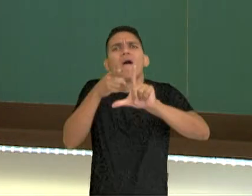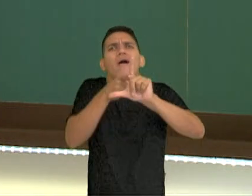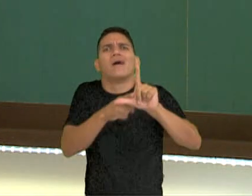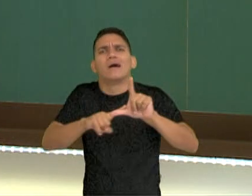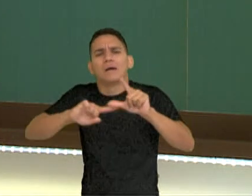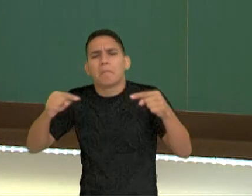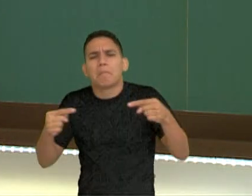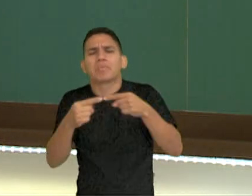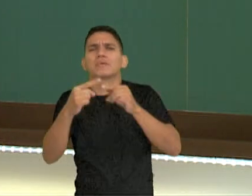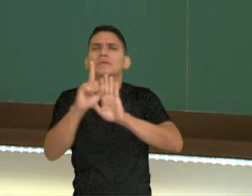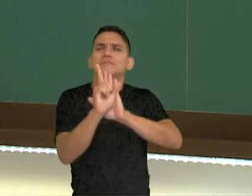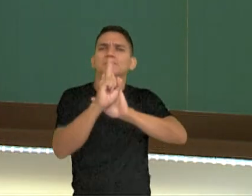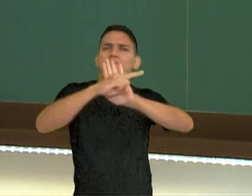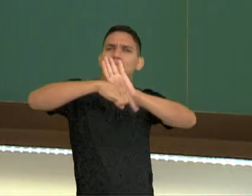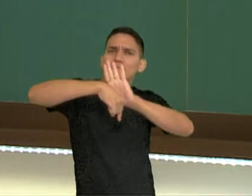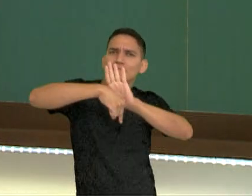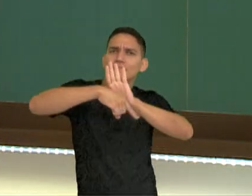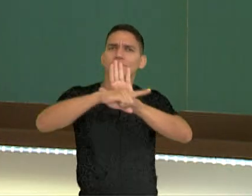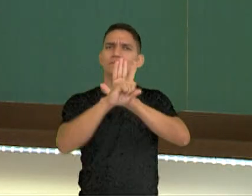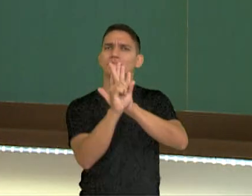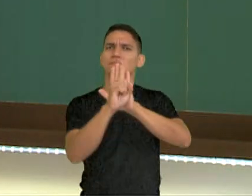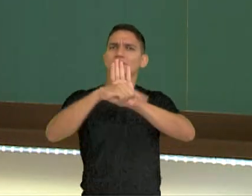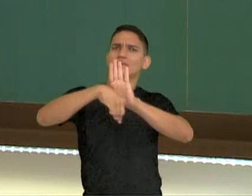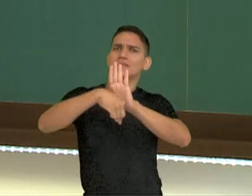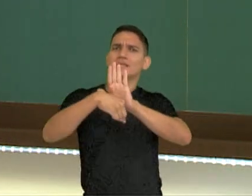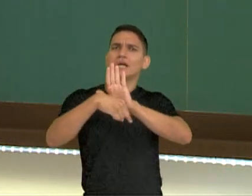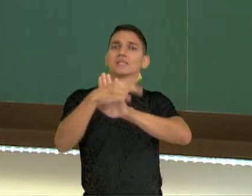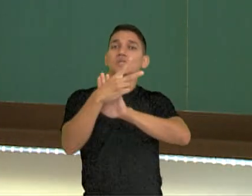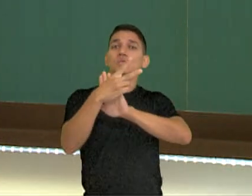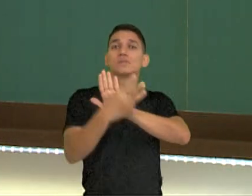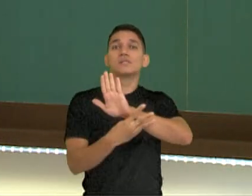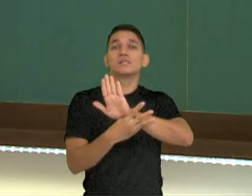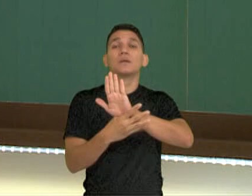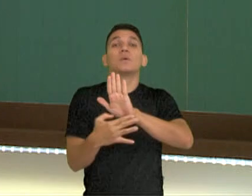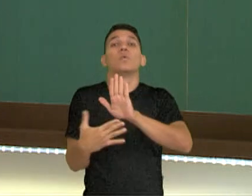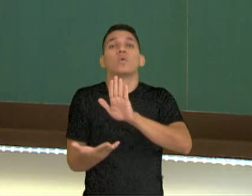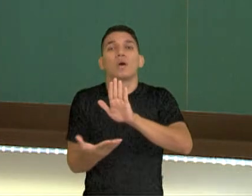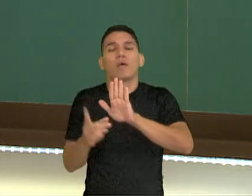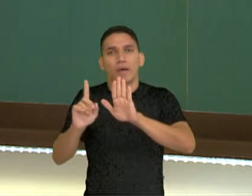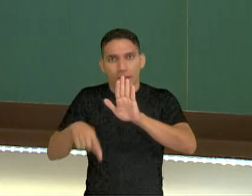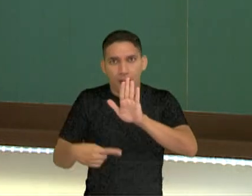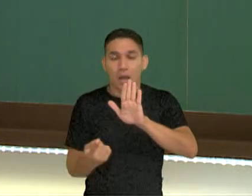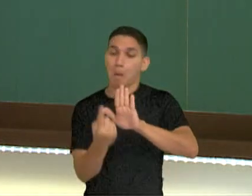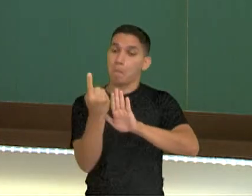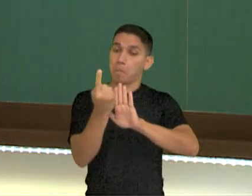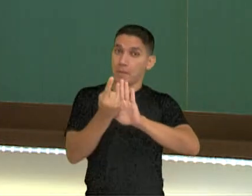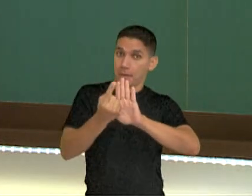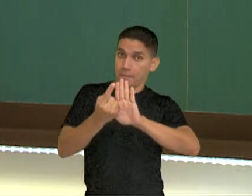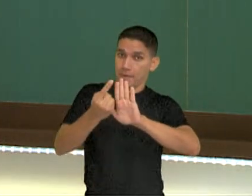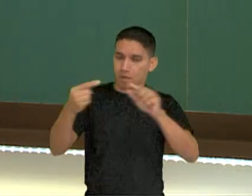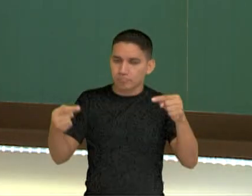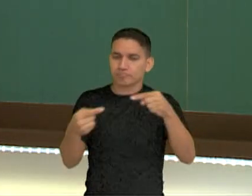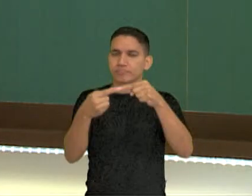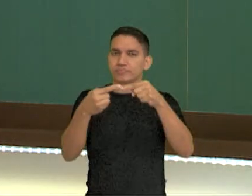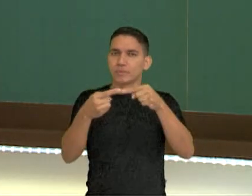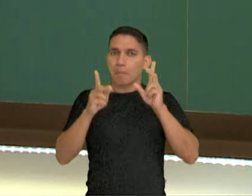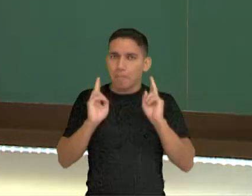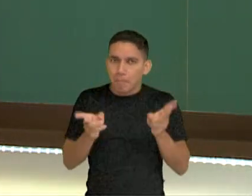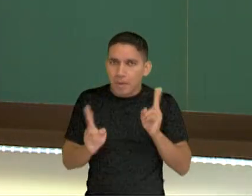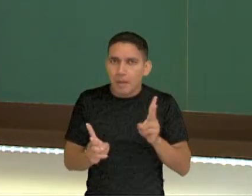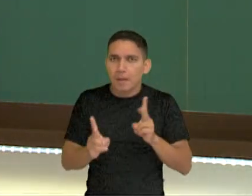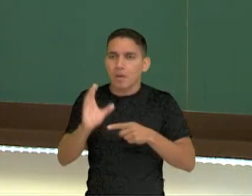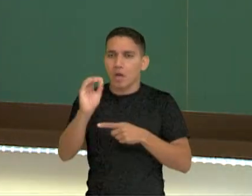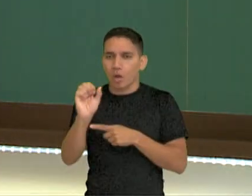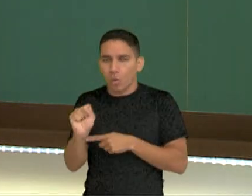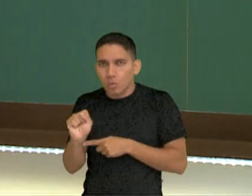correspondente a esses ângulos de segundo e terceiro quadrante? Nós temos no primeiro quadrante, que tem aquele valor de